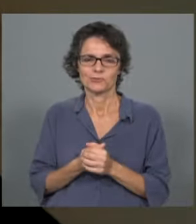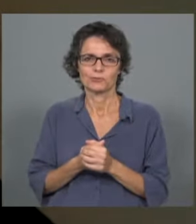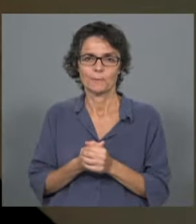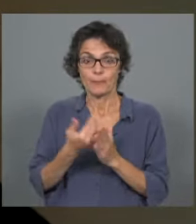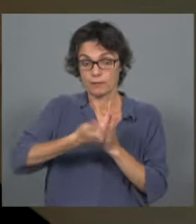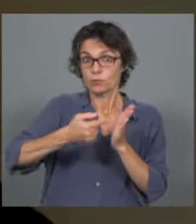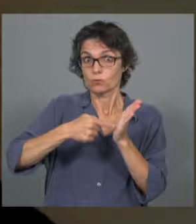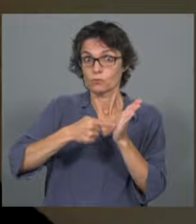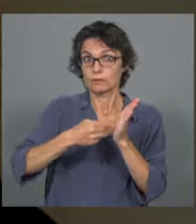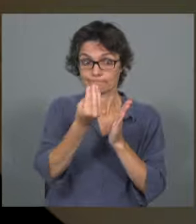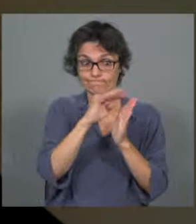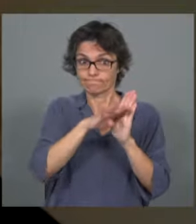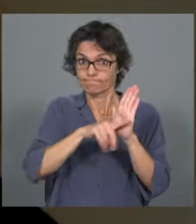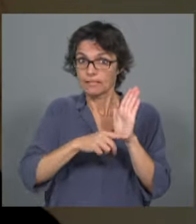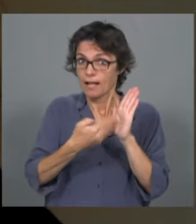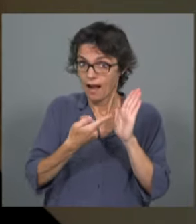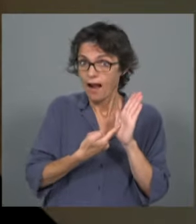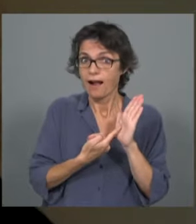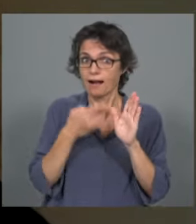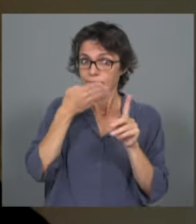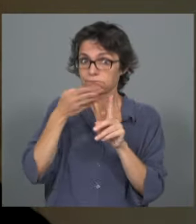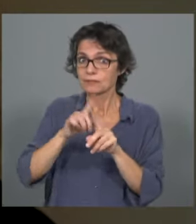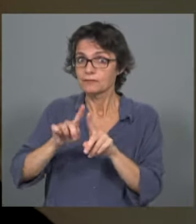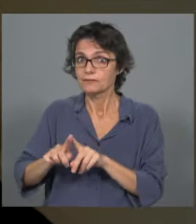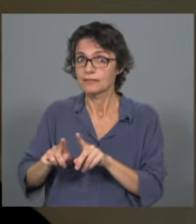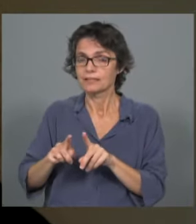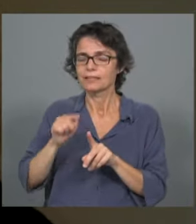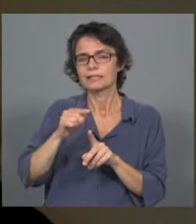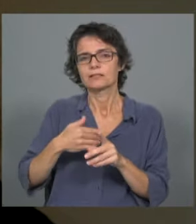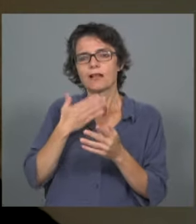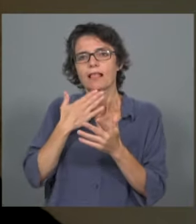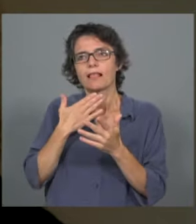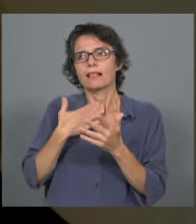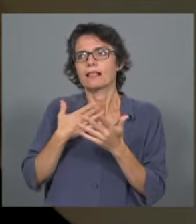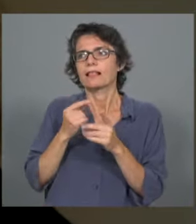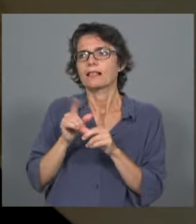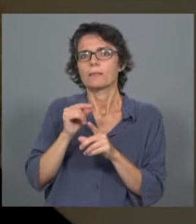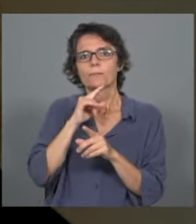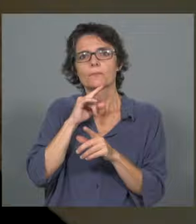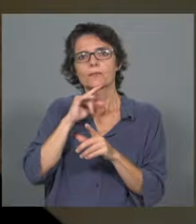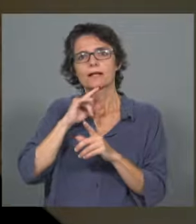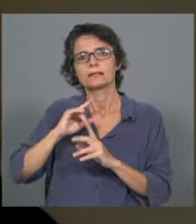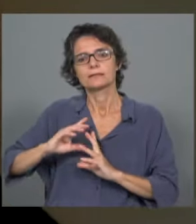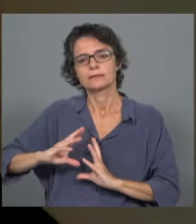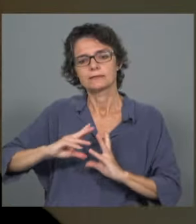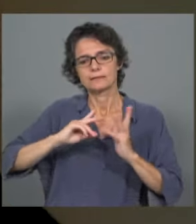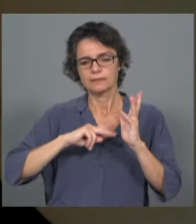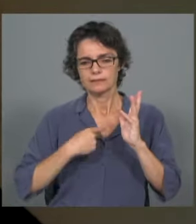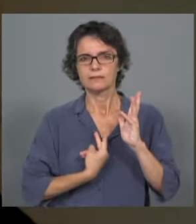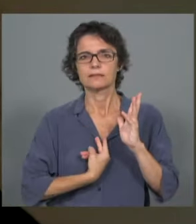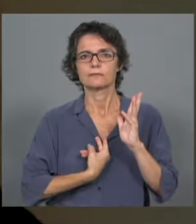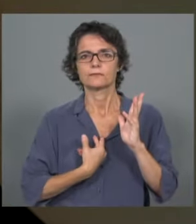crescer e ao mesmo tempo mostrar a nossa conversão em Cristo e com Deus, e